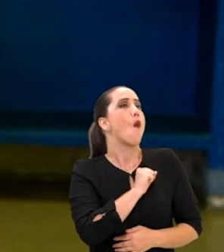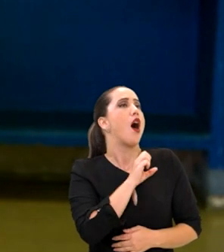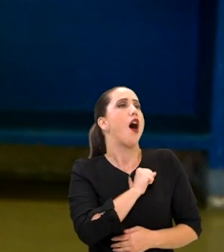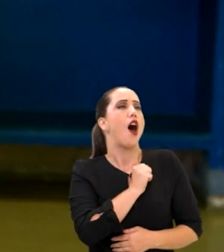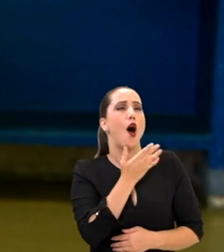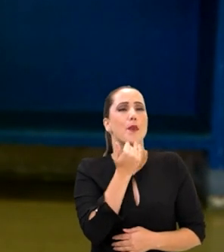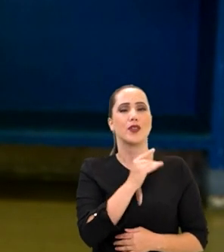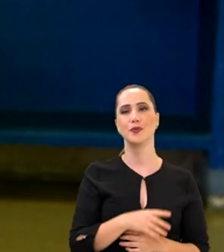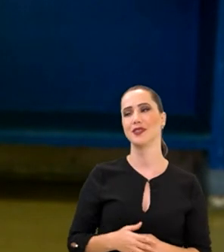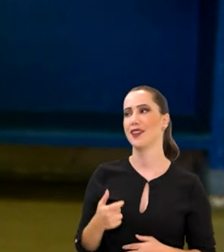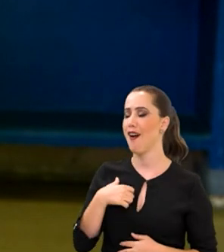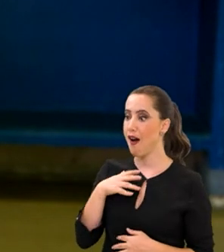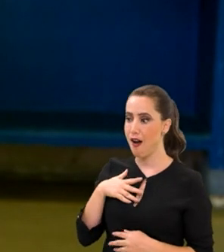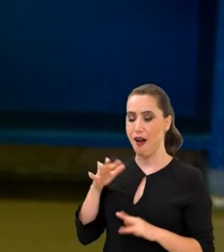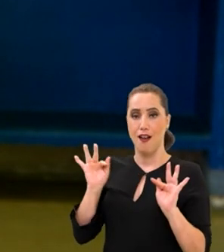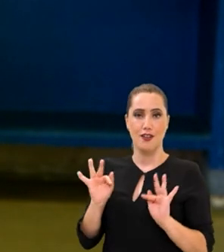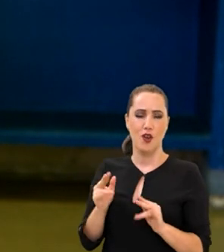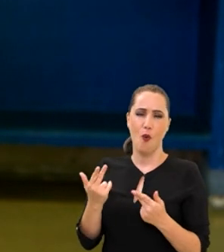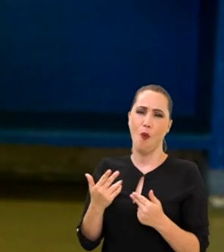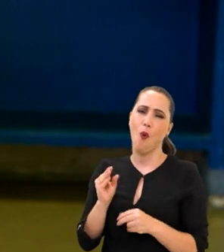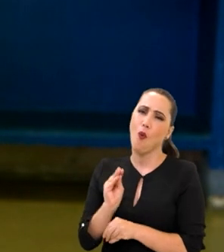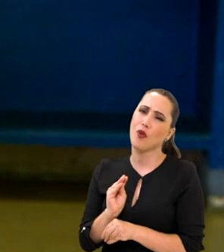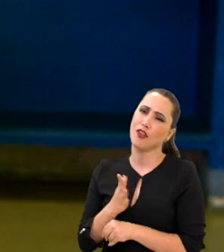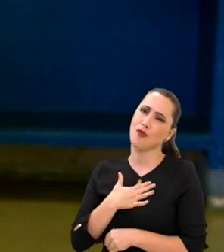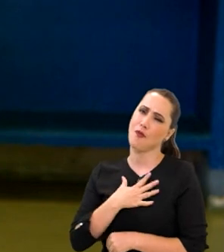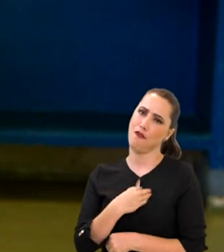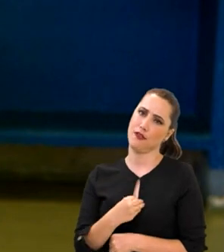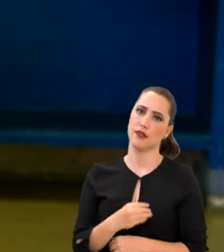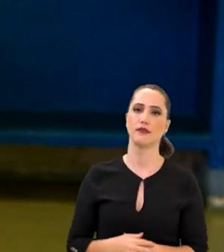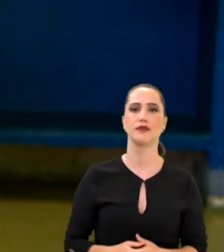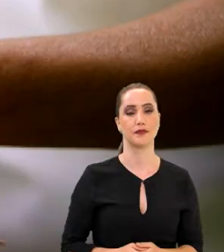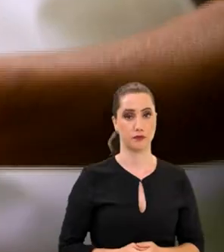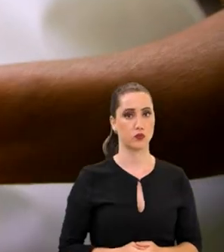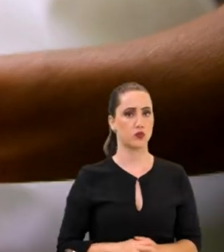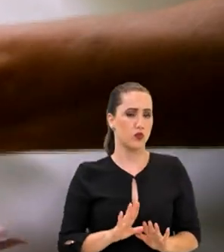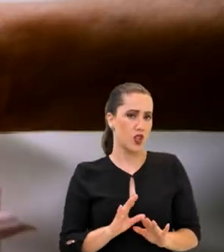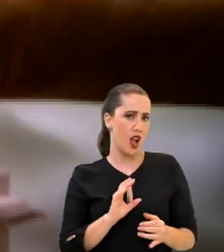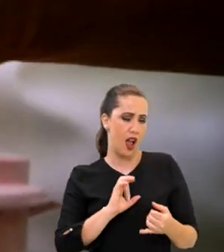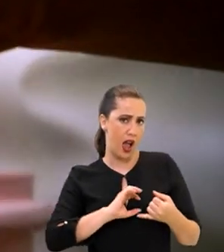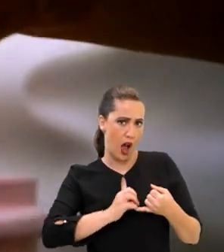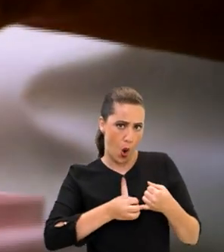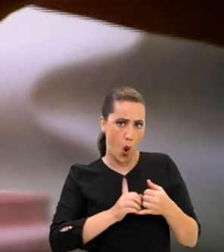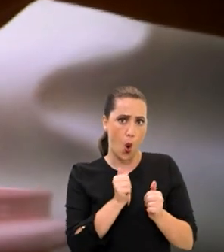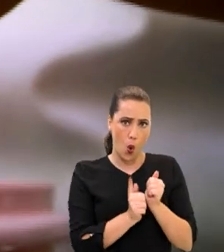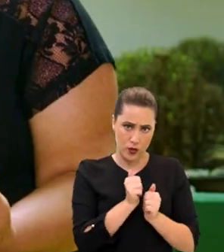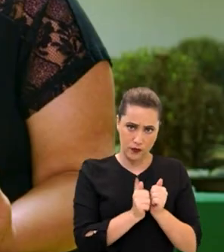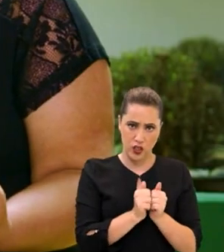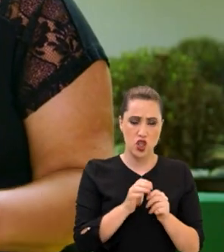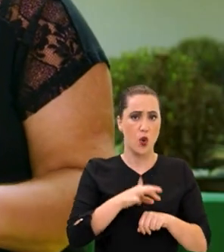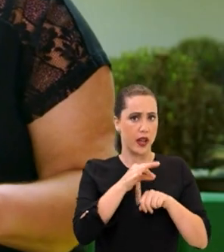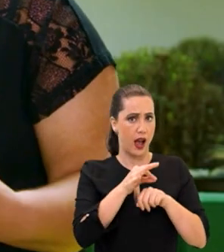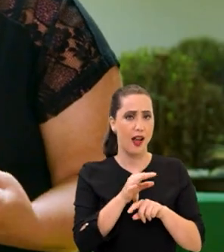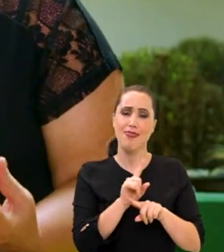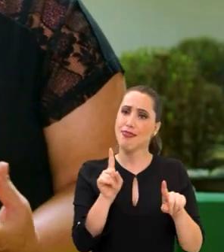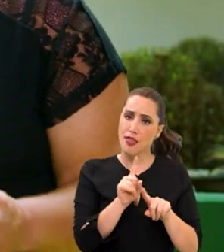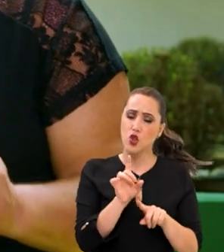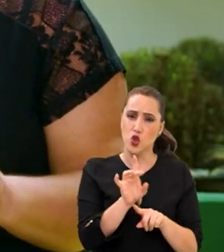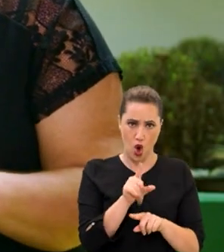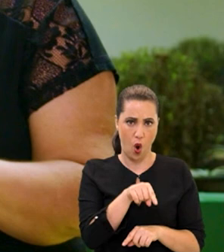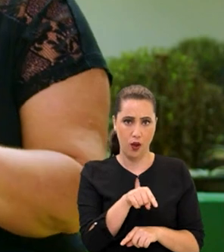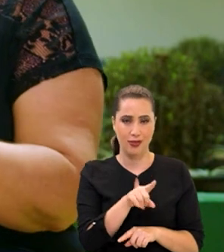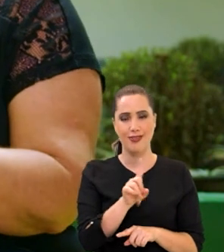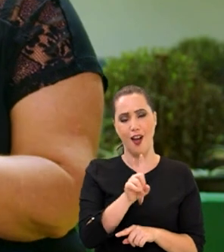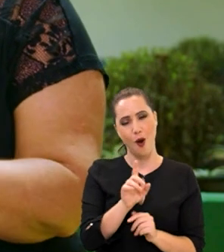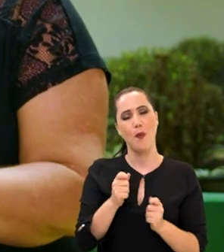fica feliz com isso, né? Porque é como se a gente estivesse fazendo para nossos filhos, né? Você não pode só comer arroz, feijão e carne. Não, você tem que ter uma